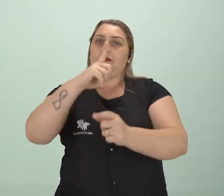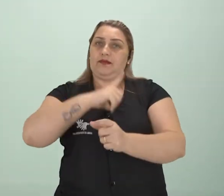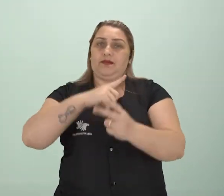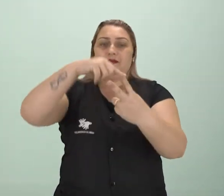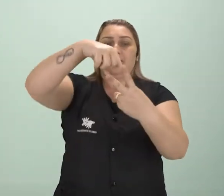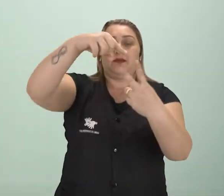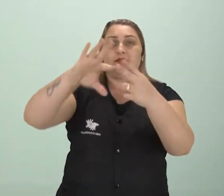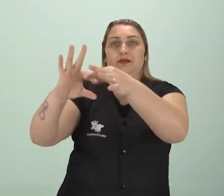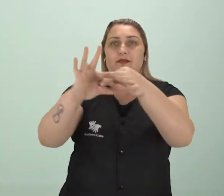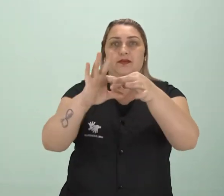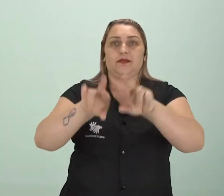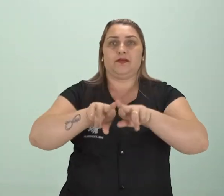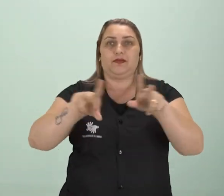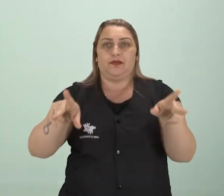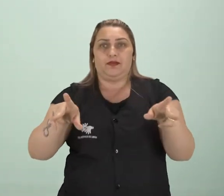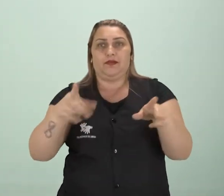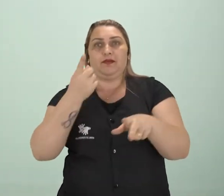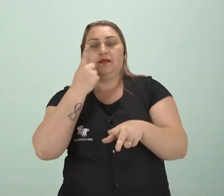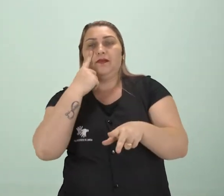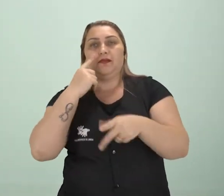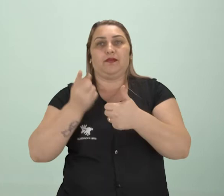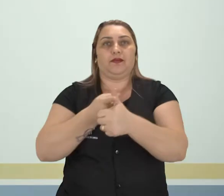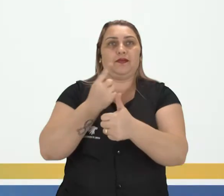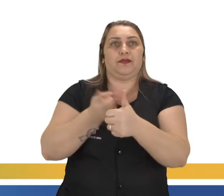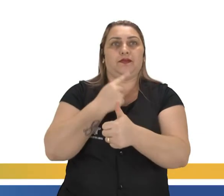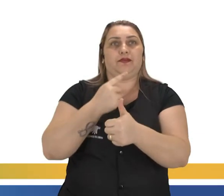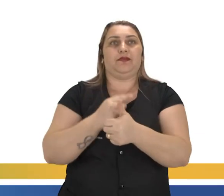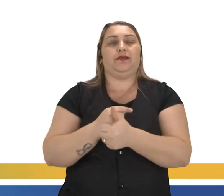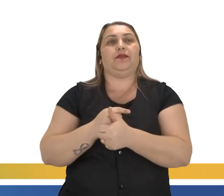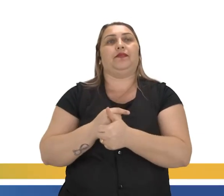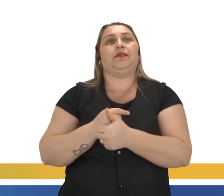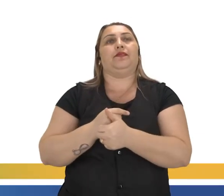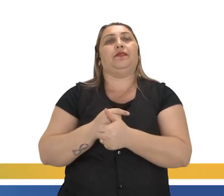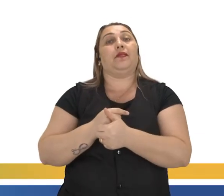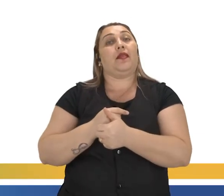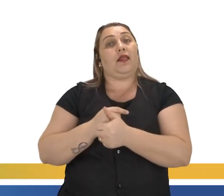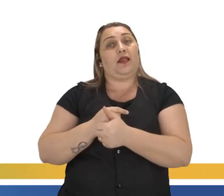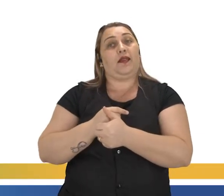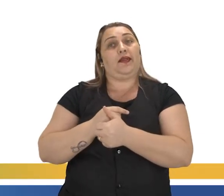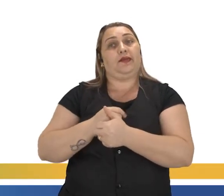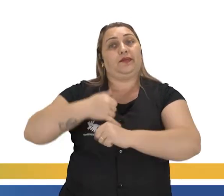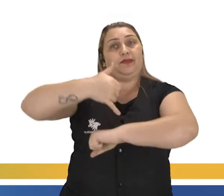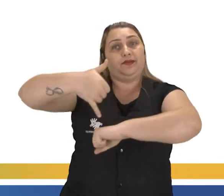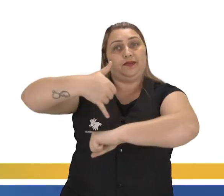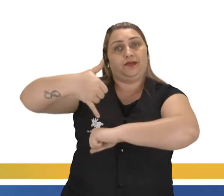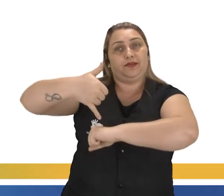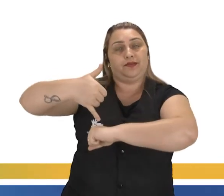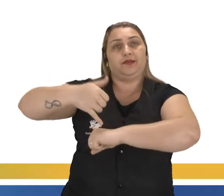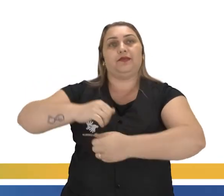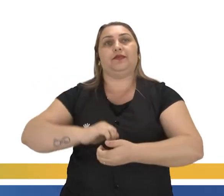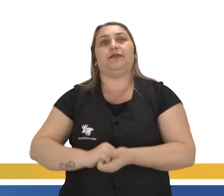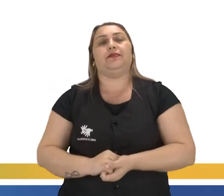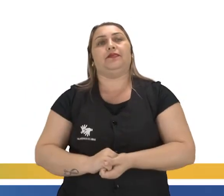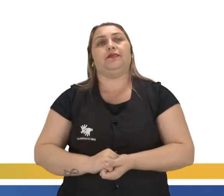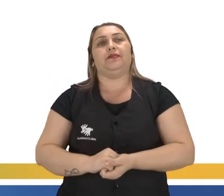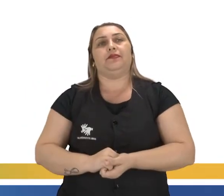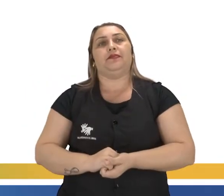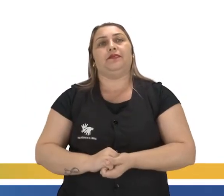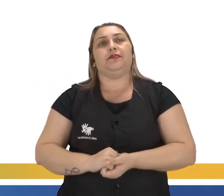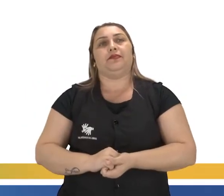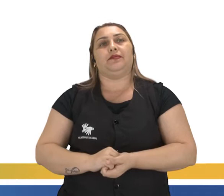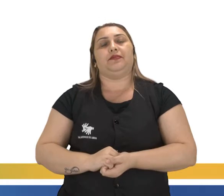em 2 contextos diferentes. Vamos ver aqui a primeira. A primeira palavra em português é óleo.